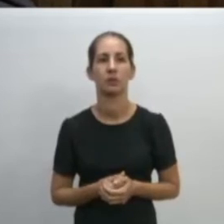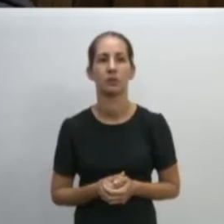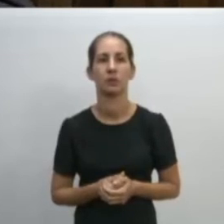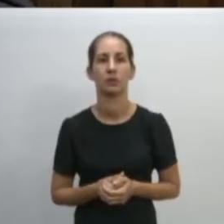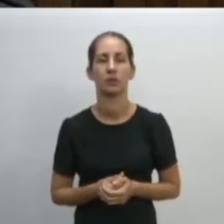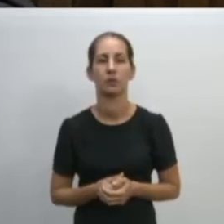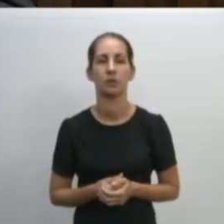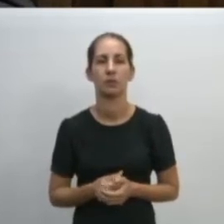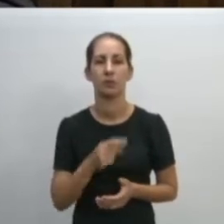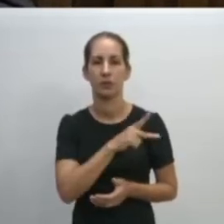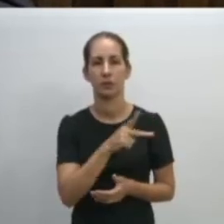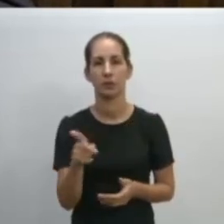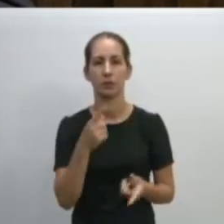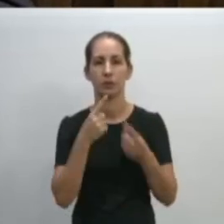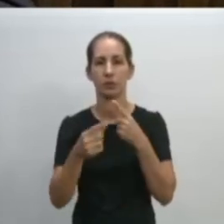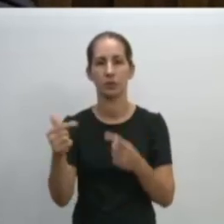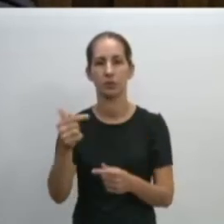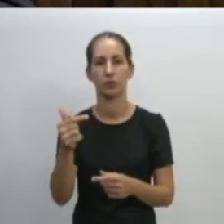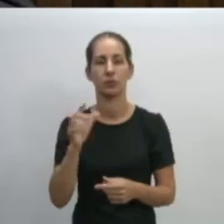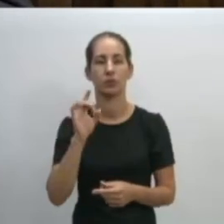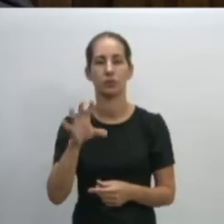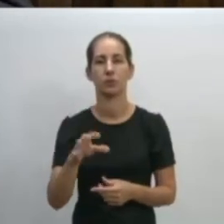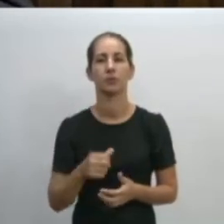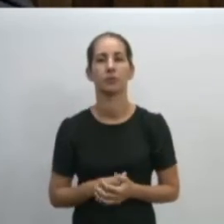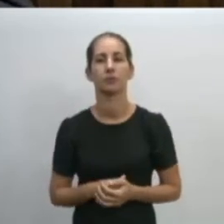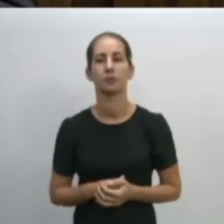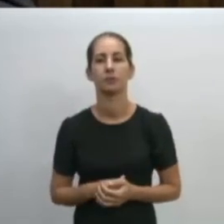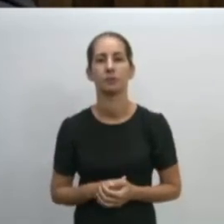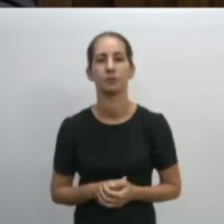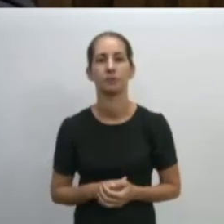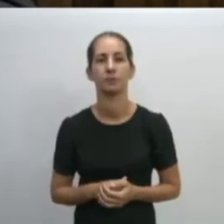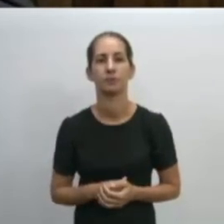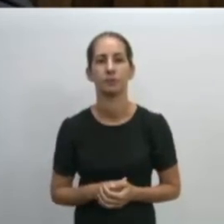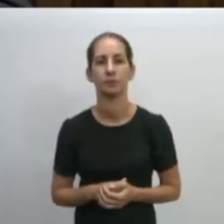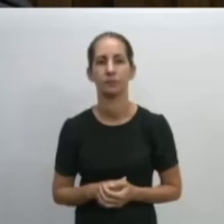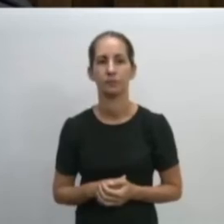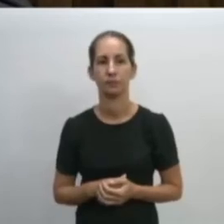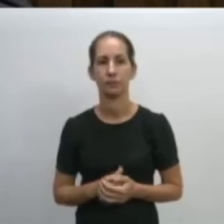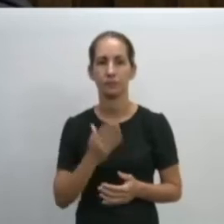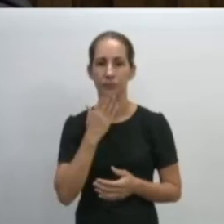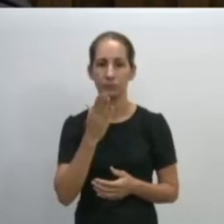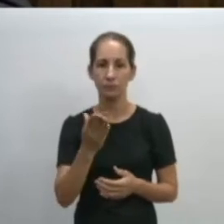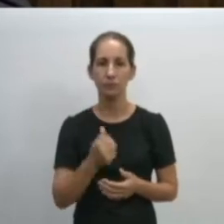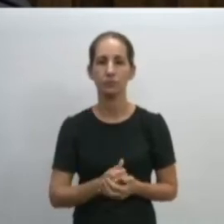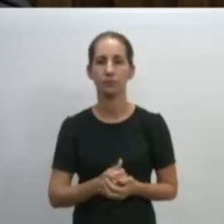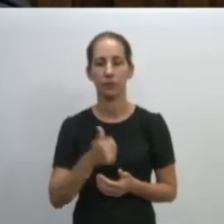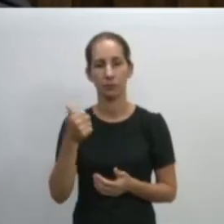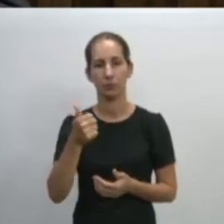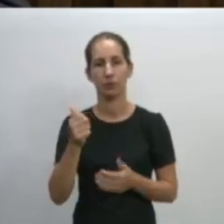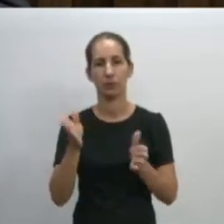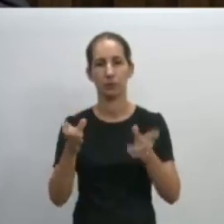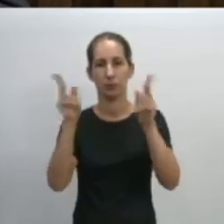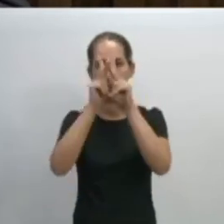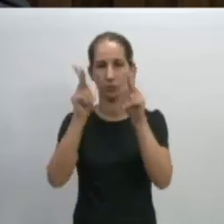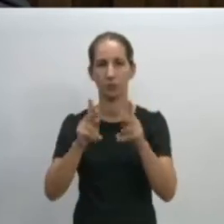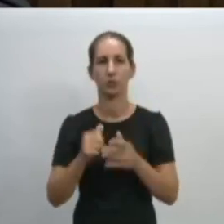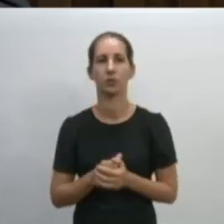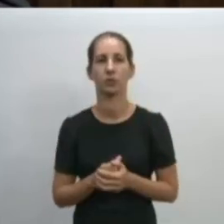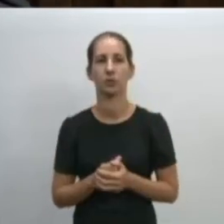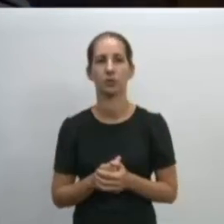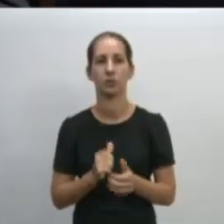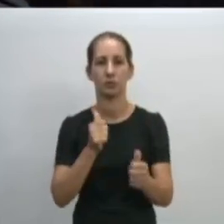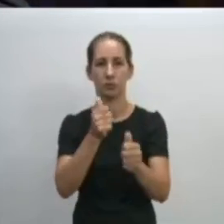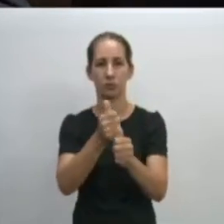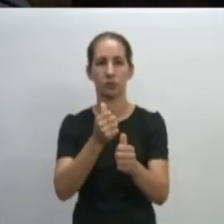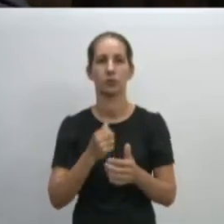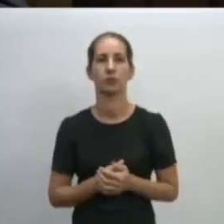Oi, senhor presidente, vou discutir em segunda, presidente. Pedir aos pares que possam aprovar esse projeto. Fizemos um projeto